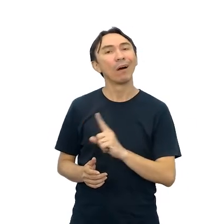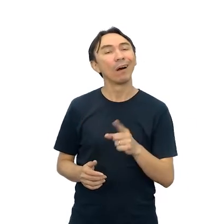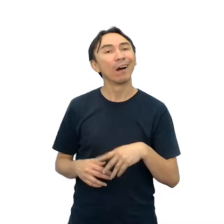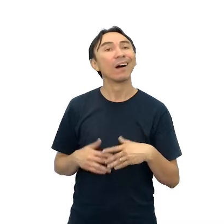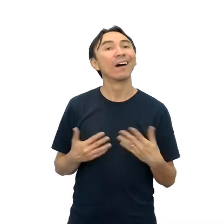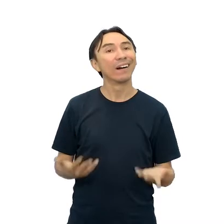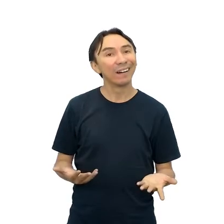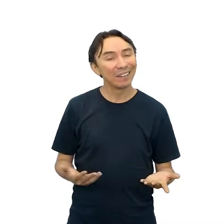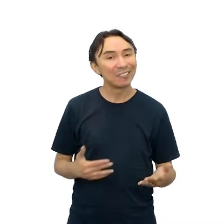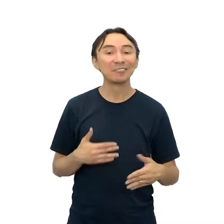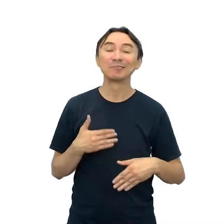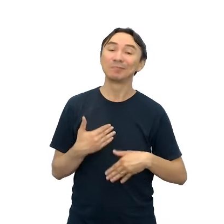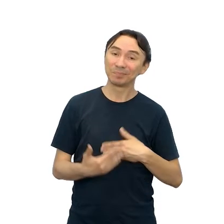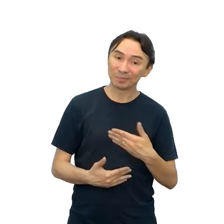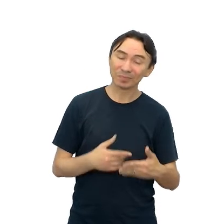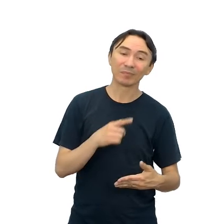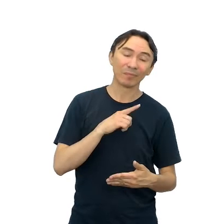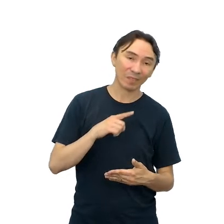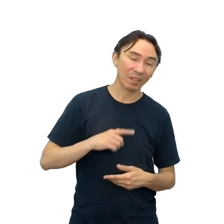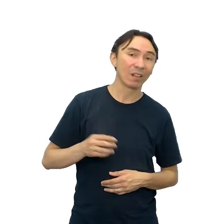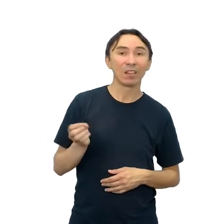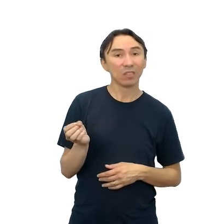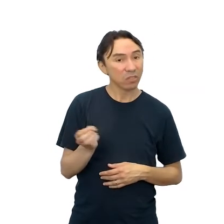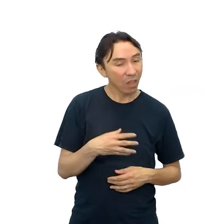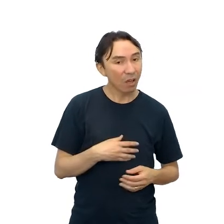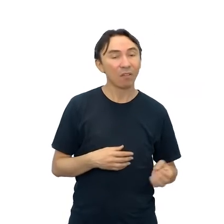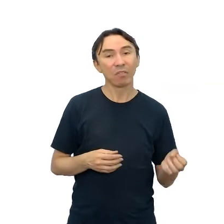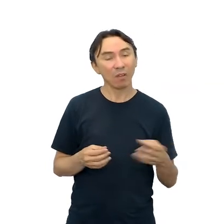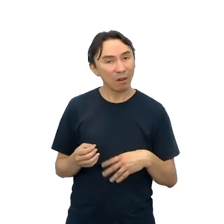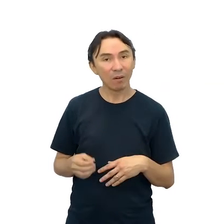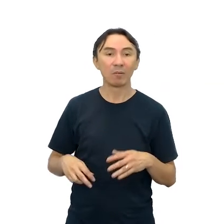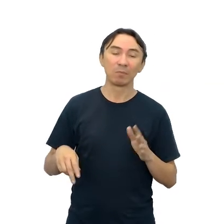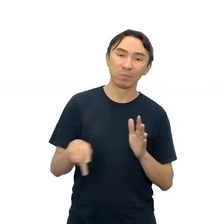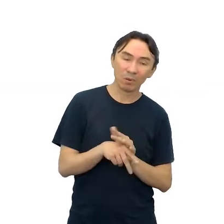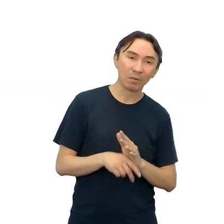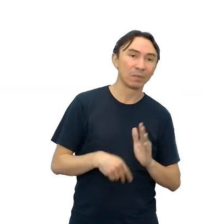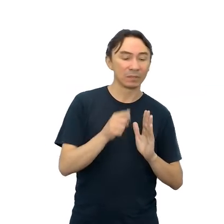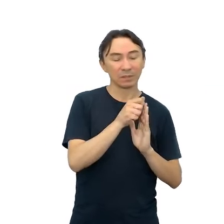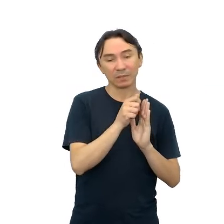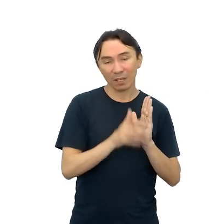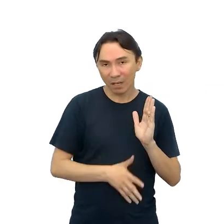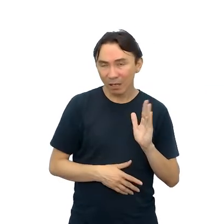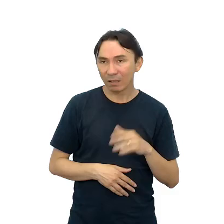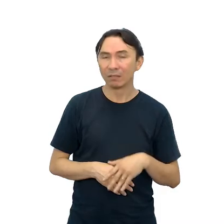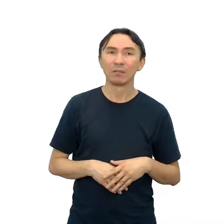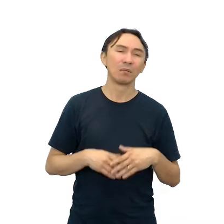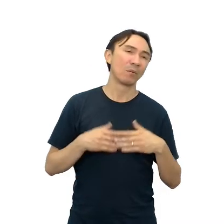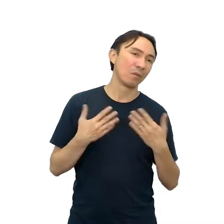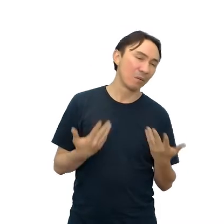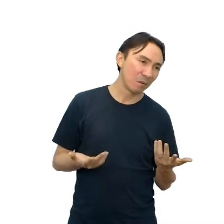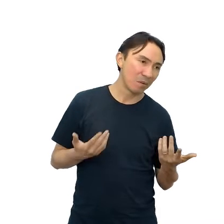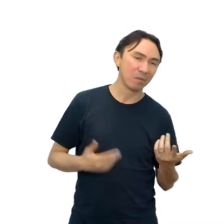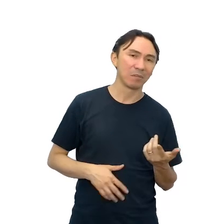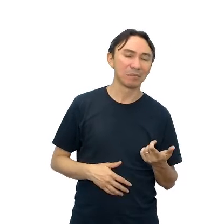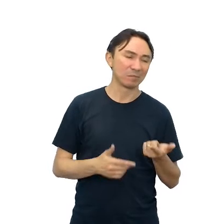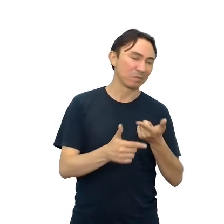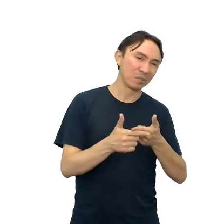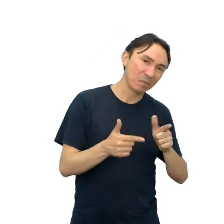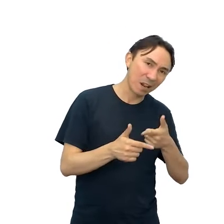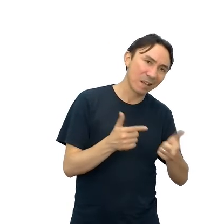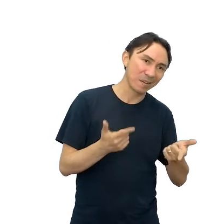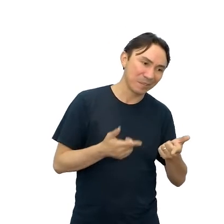consequentemente, trazer novos elementos aí para aquela atividade ou problema em que nós nos